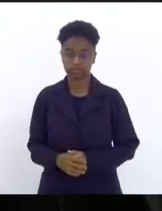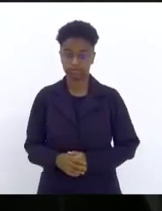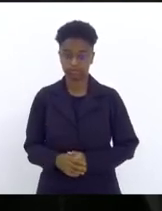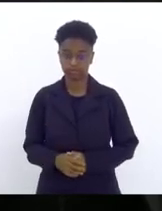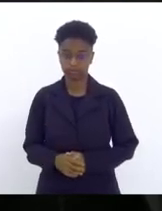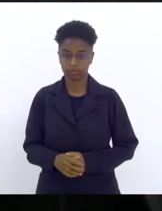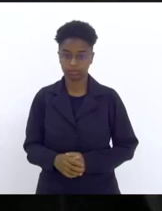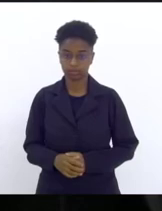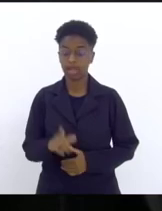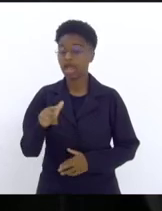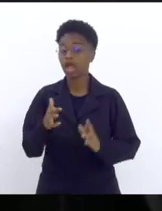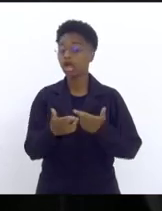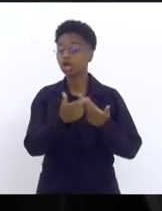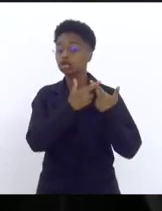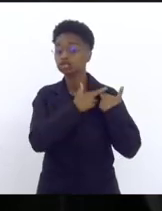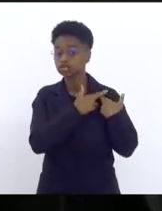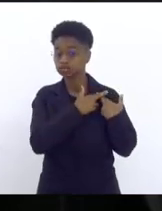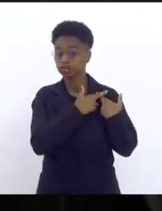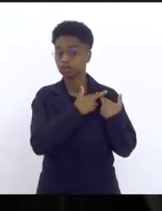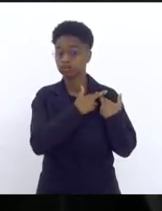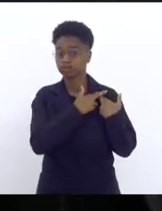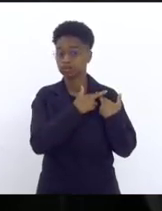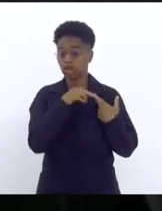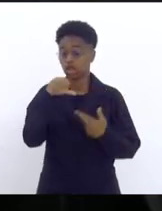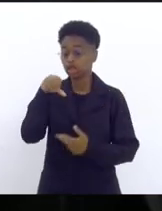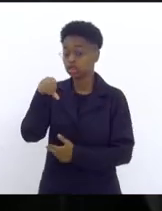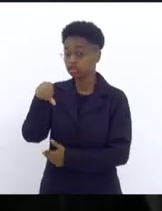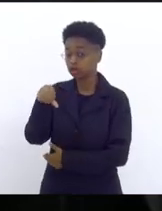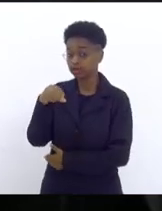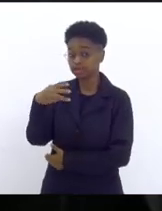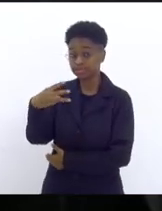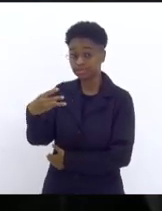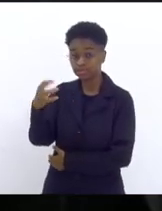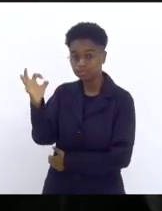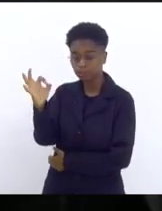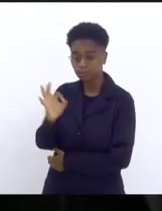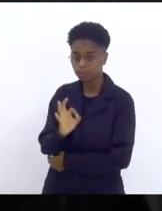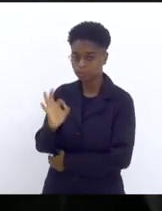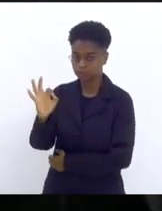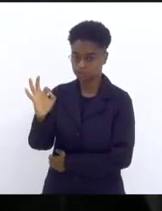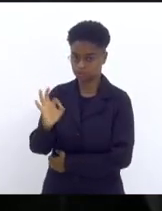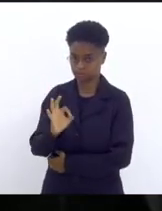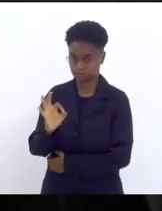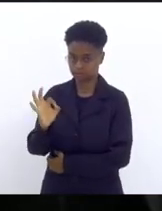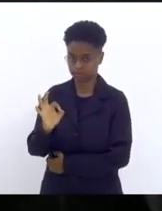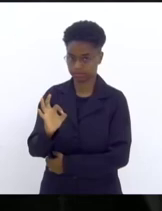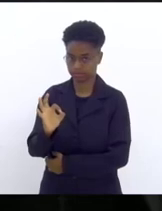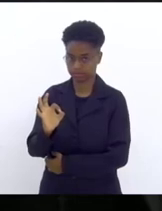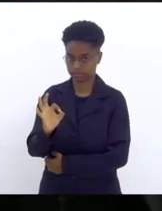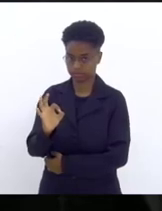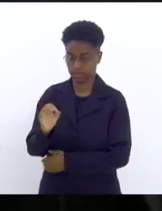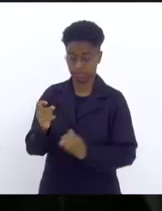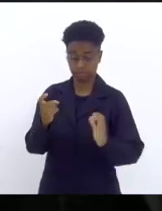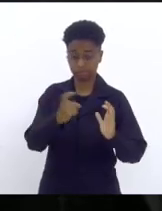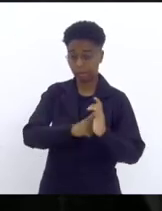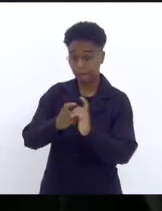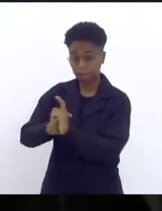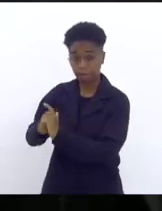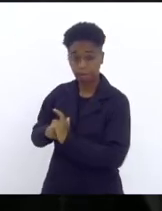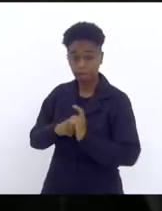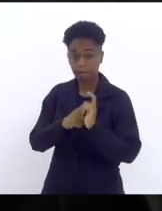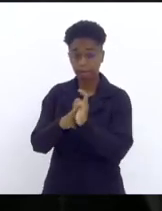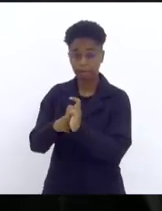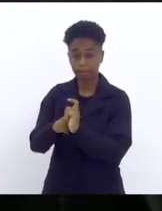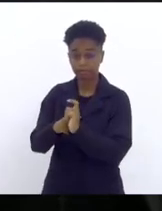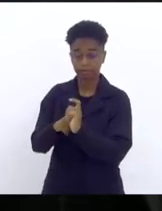são responsáveis por 93% das dívidas do estado